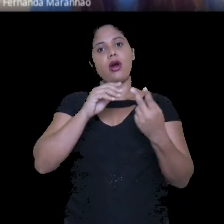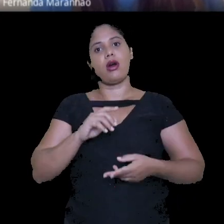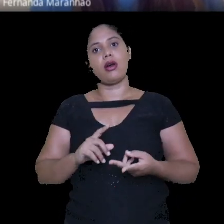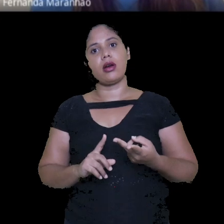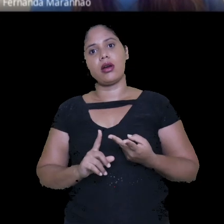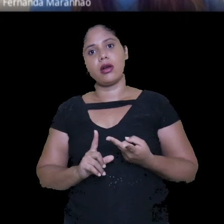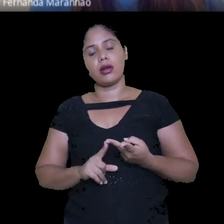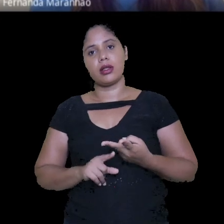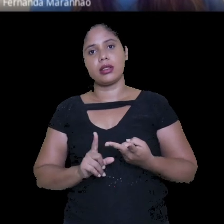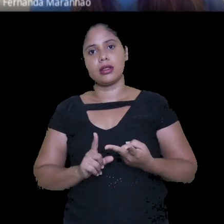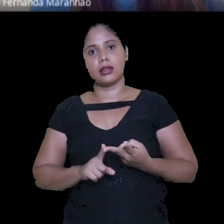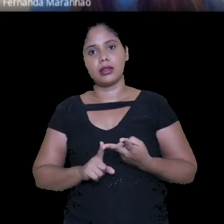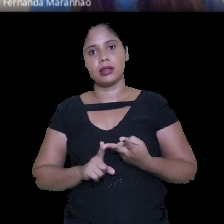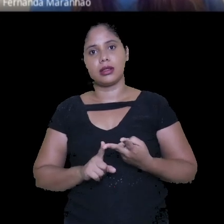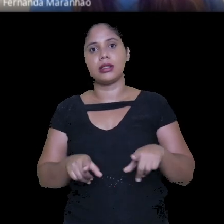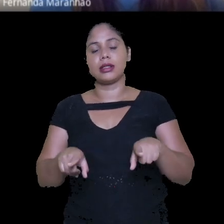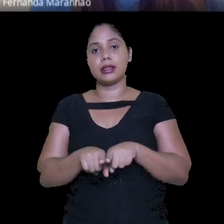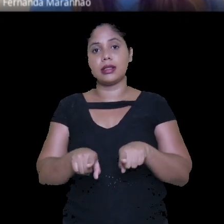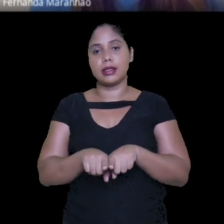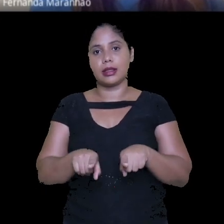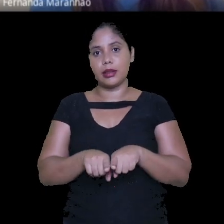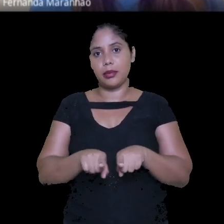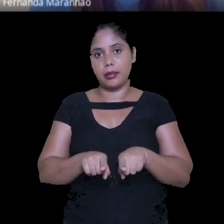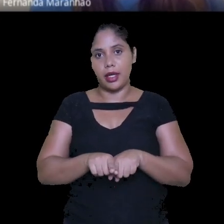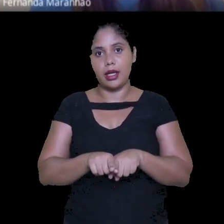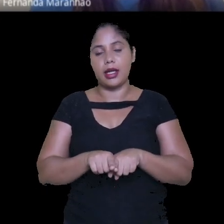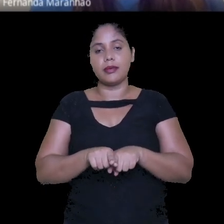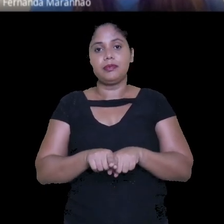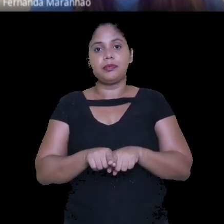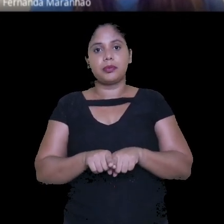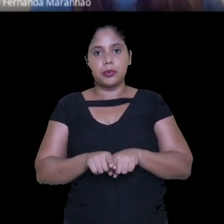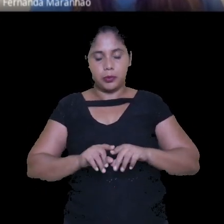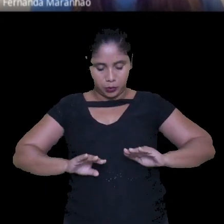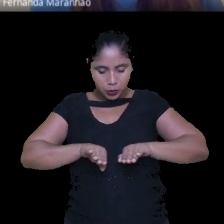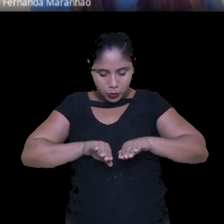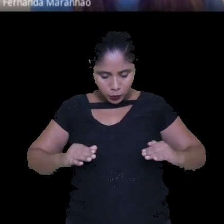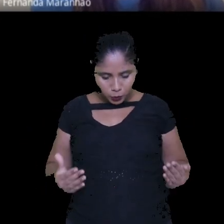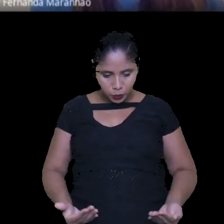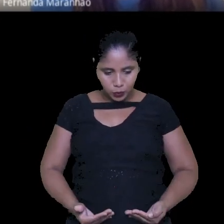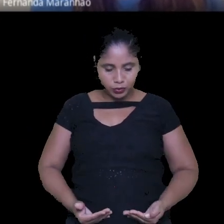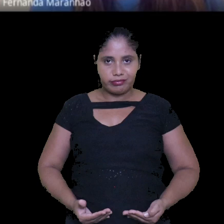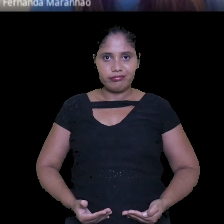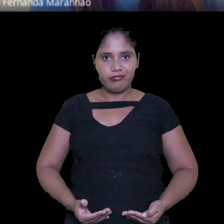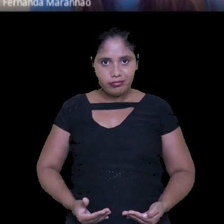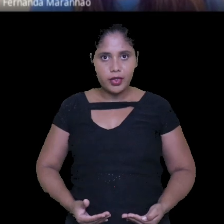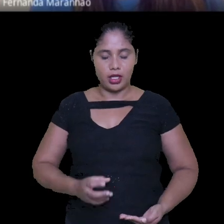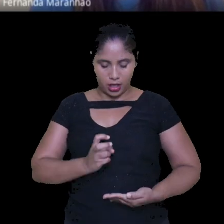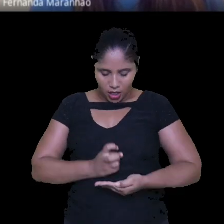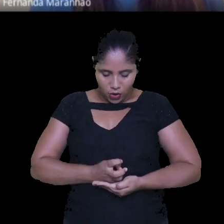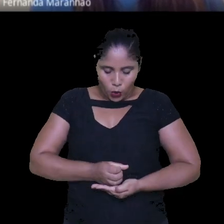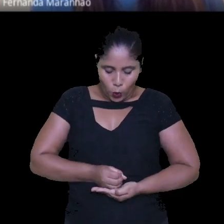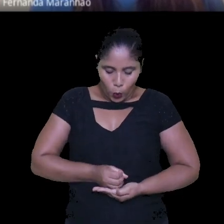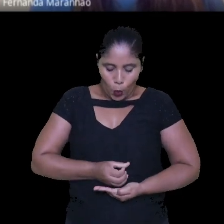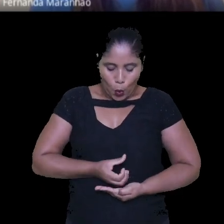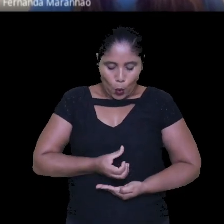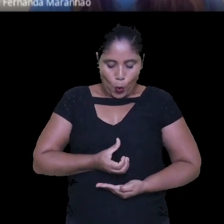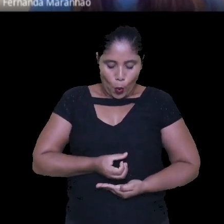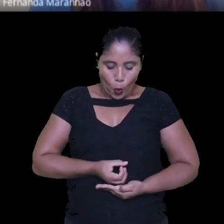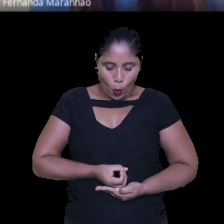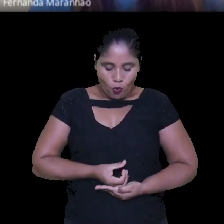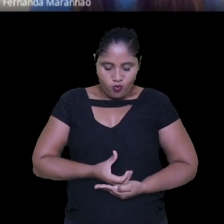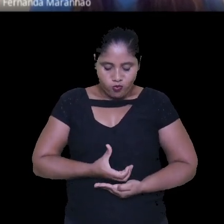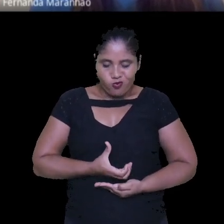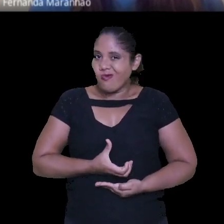Então, a prevenção primária trata de rastreio universal, ou seja, incluir todas as pessoas gestantes à